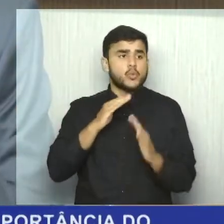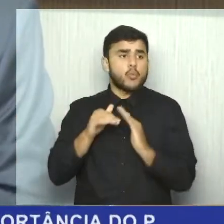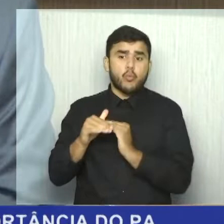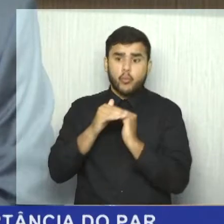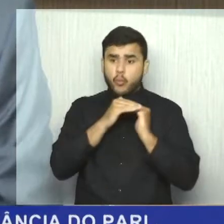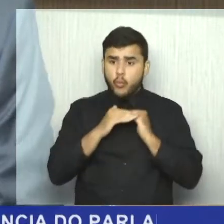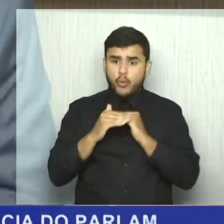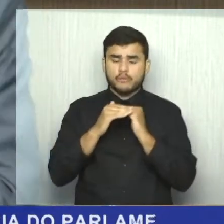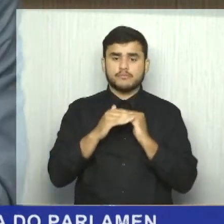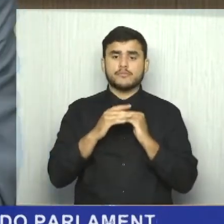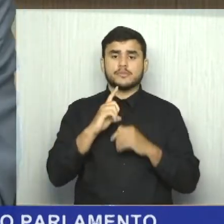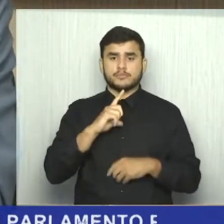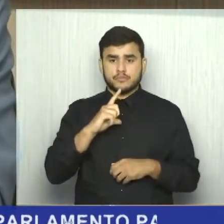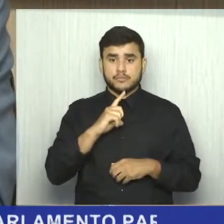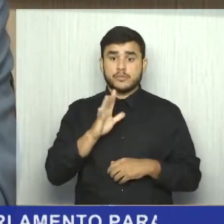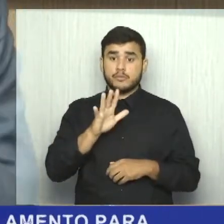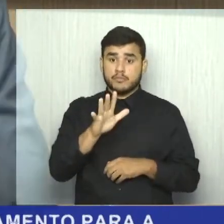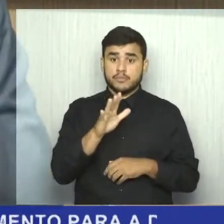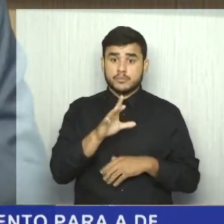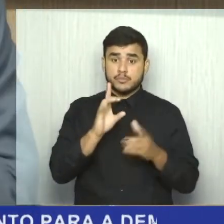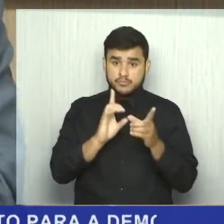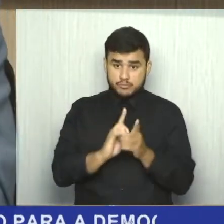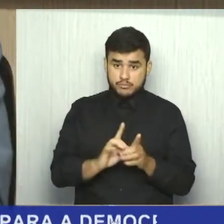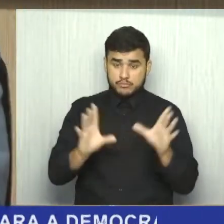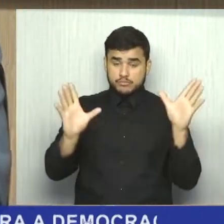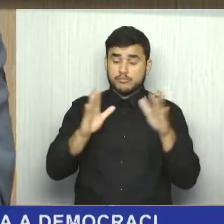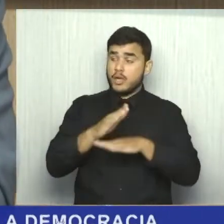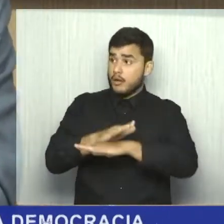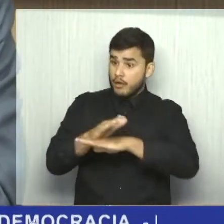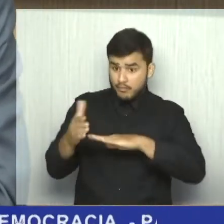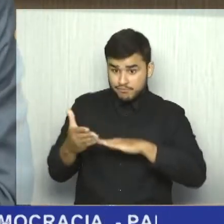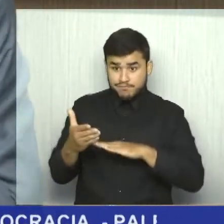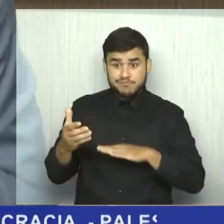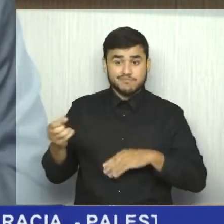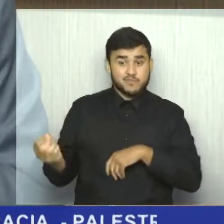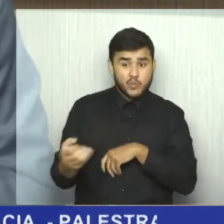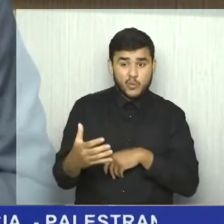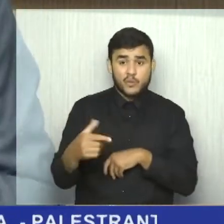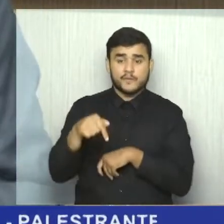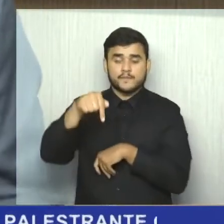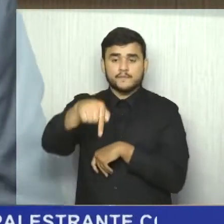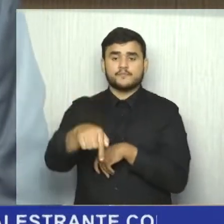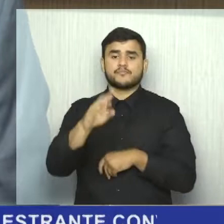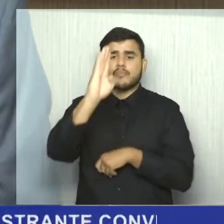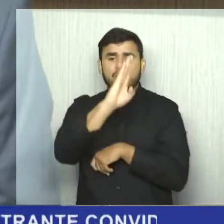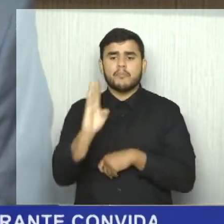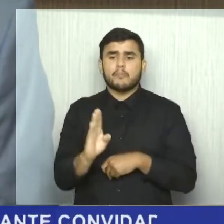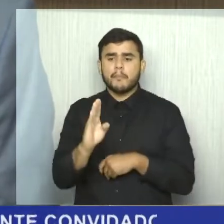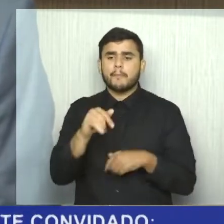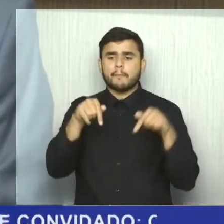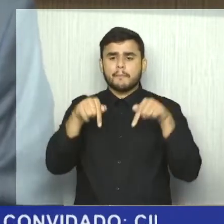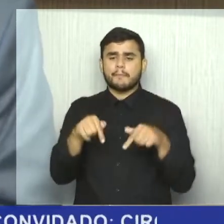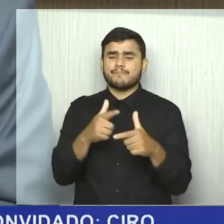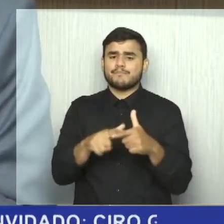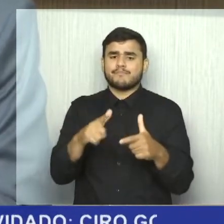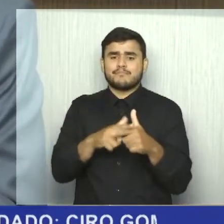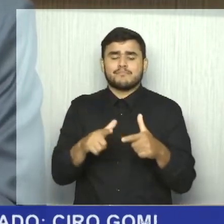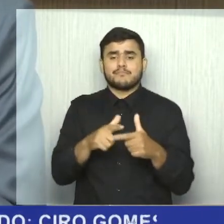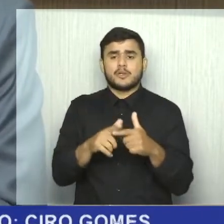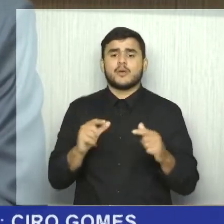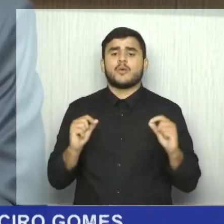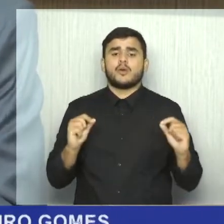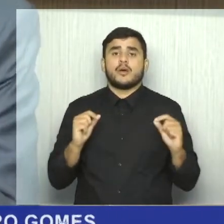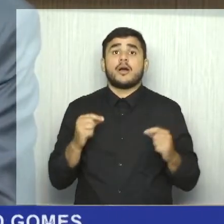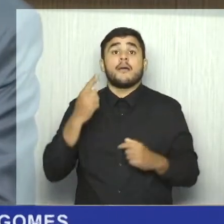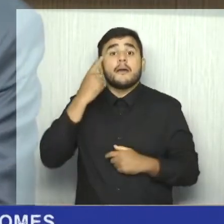isso é uma premissa. Mas democracia moderna, e esse é o grande problema do Brasil contemporâneo, penso eu, há de ser a oferta